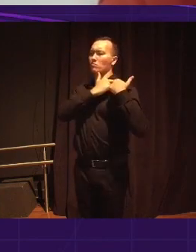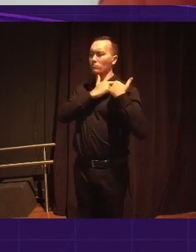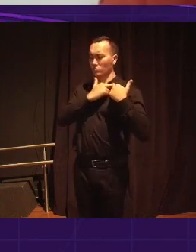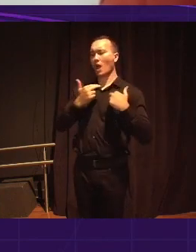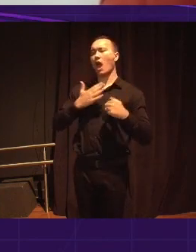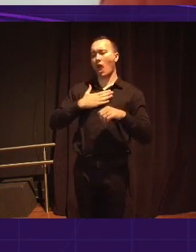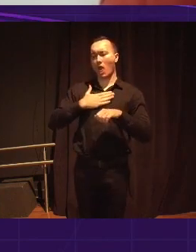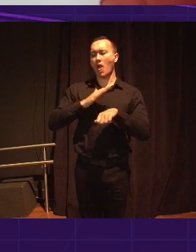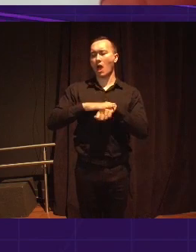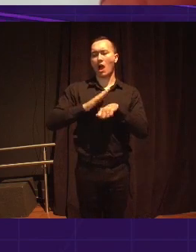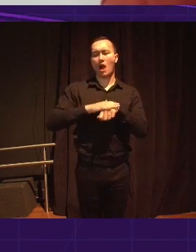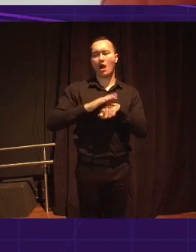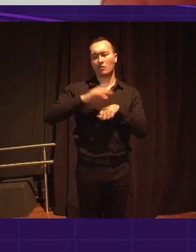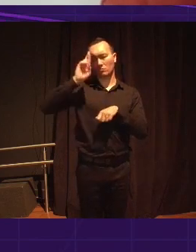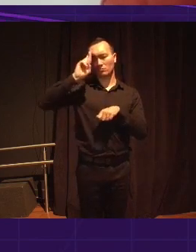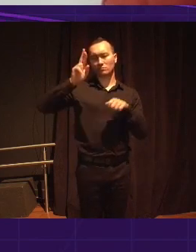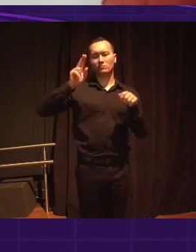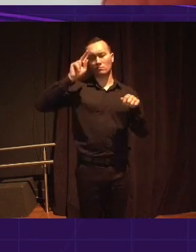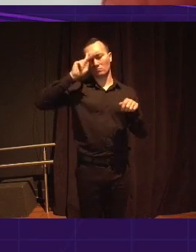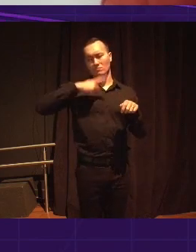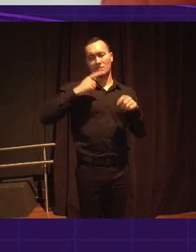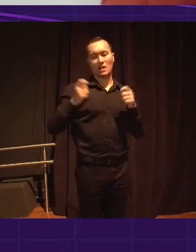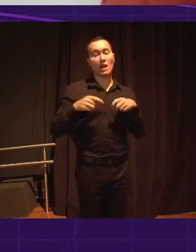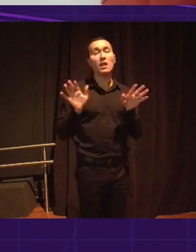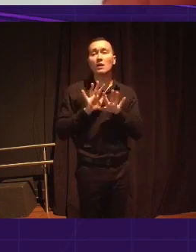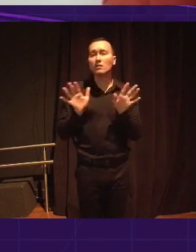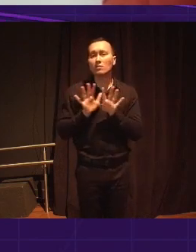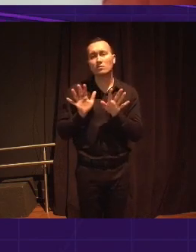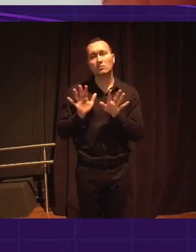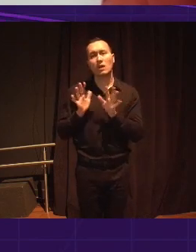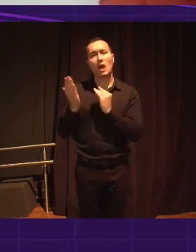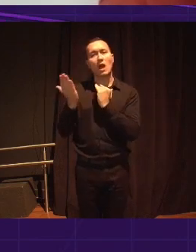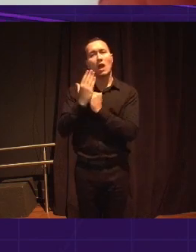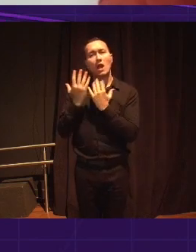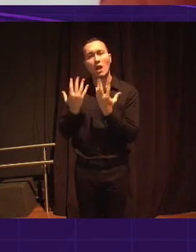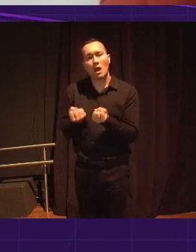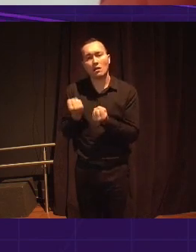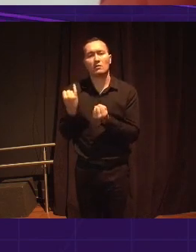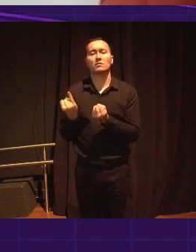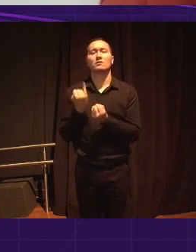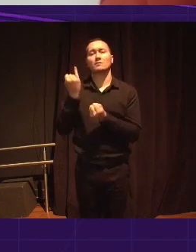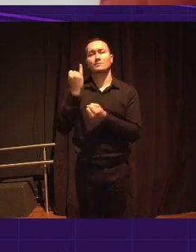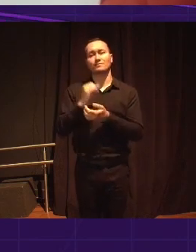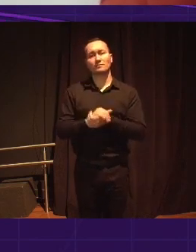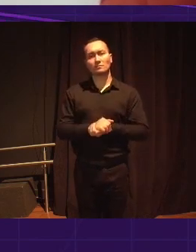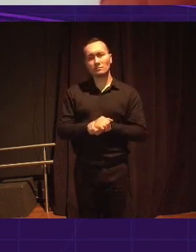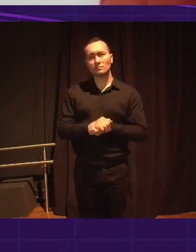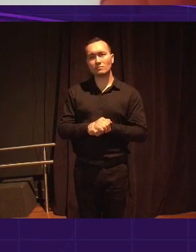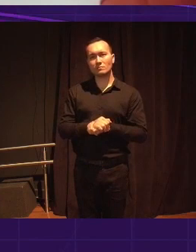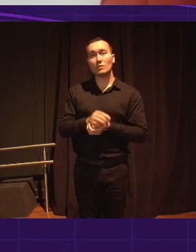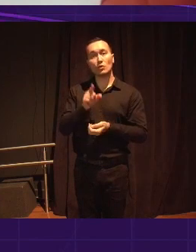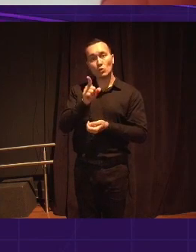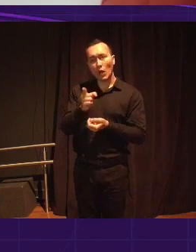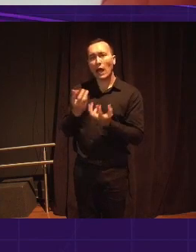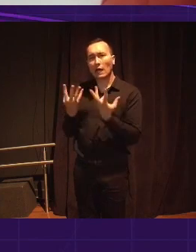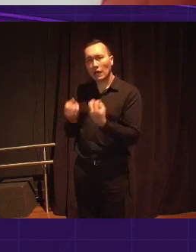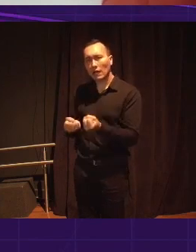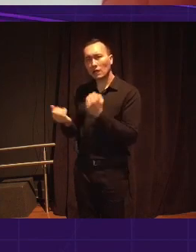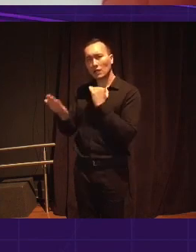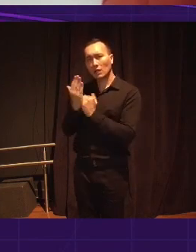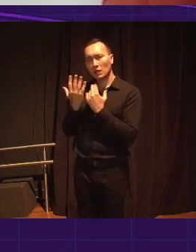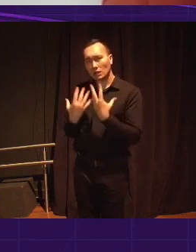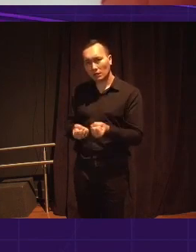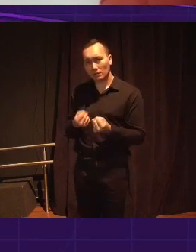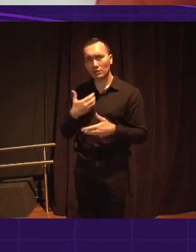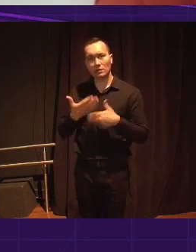não precisa de ajuda, muito pelo contrário, né? É através da ajuda que a gente consegue também atingir os nossos